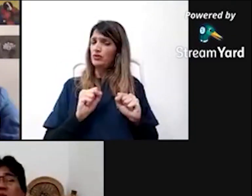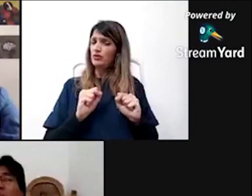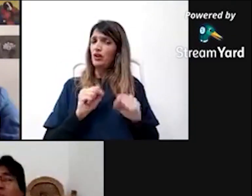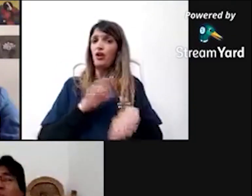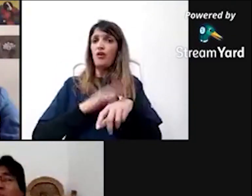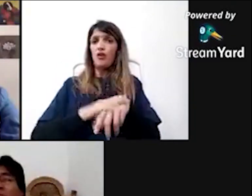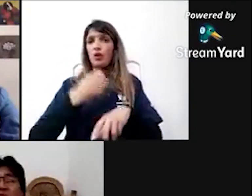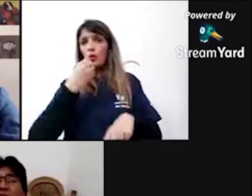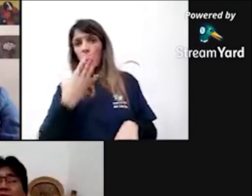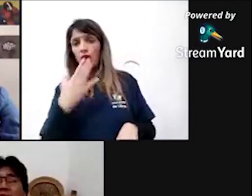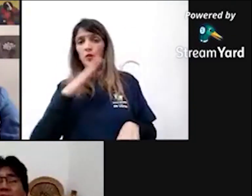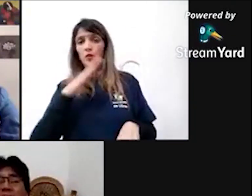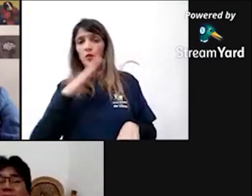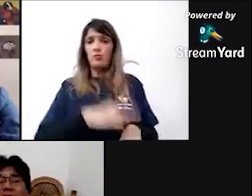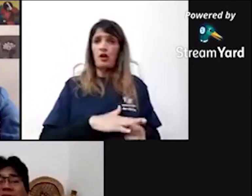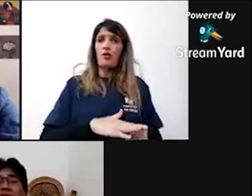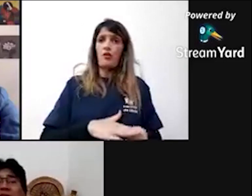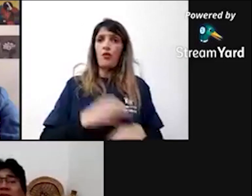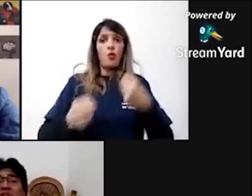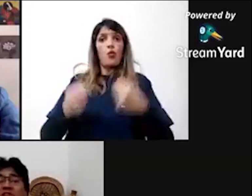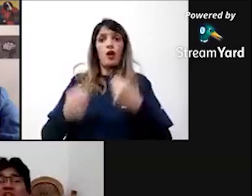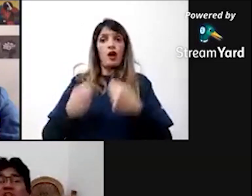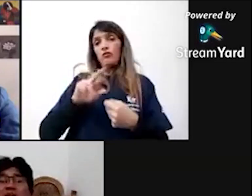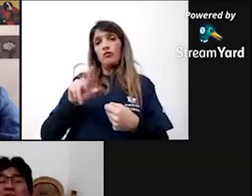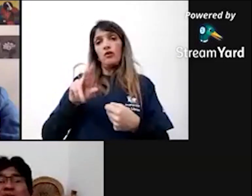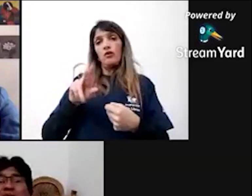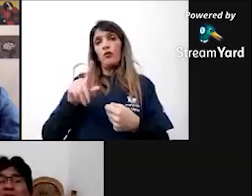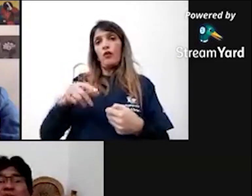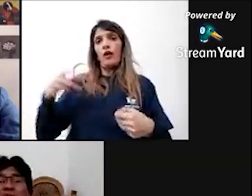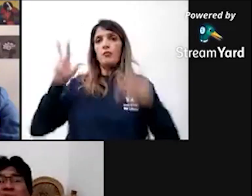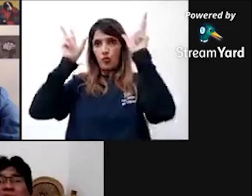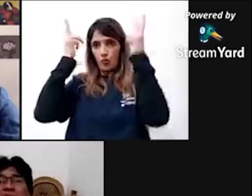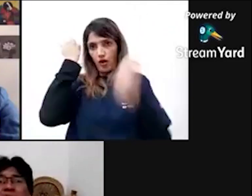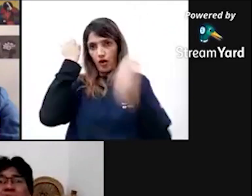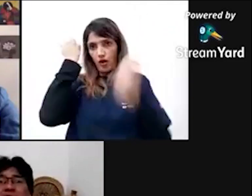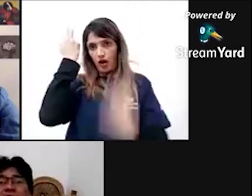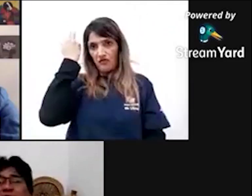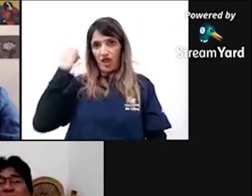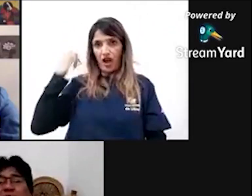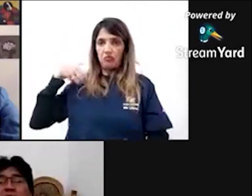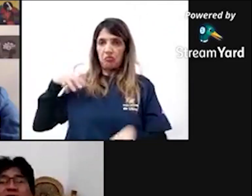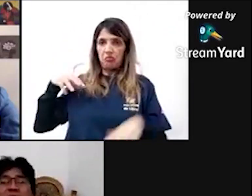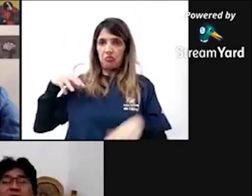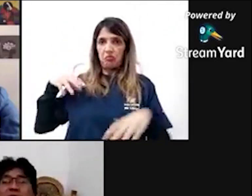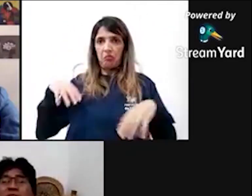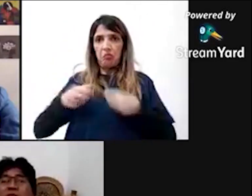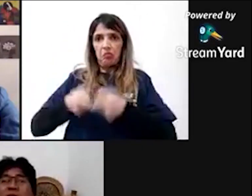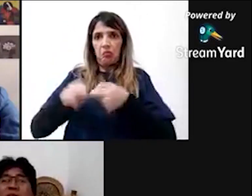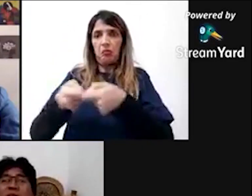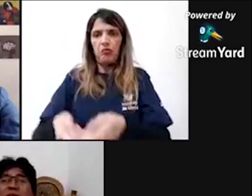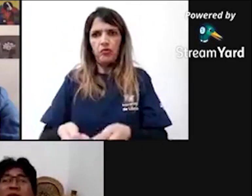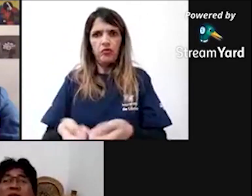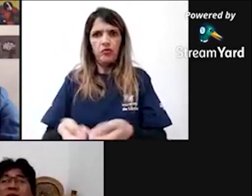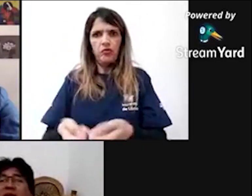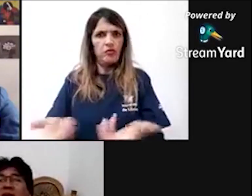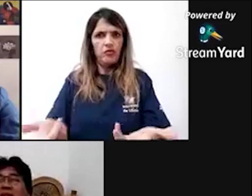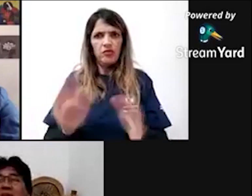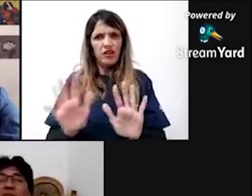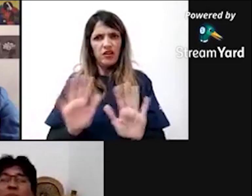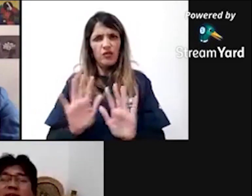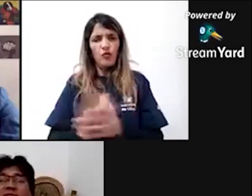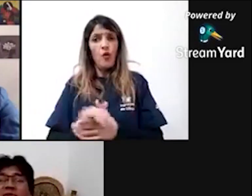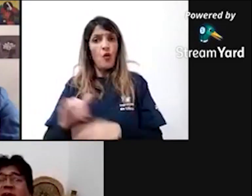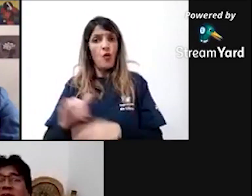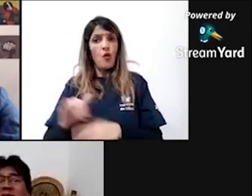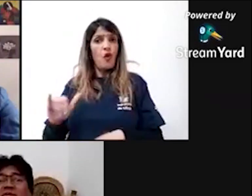feito para um cavalo carregar, não foi dirigir. Não foi feito, o avião não foi feito para, sei lá,